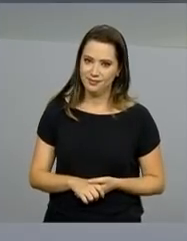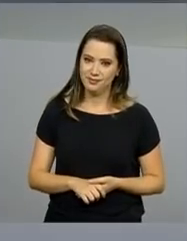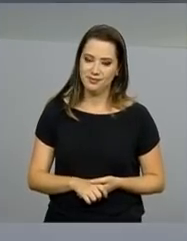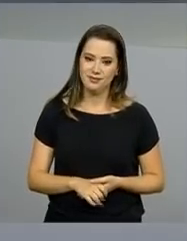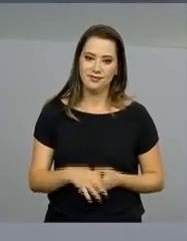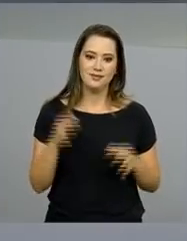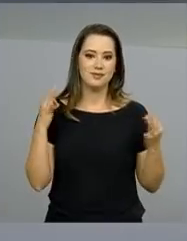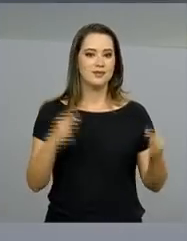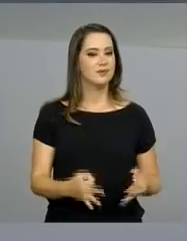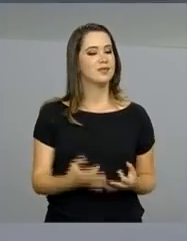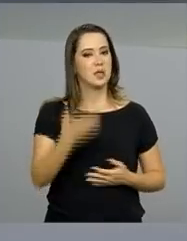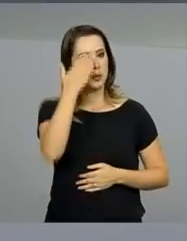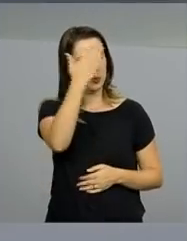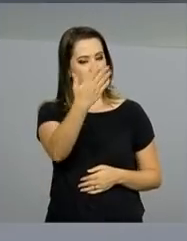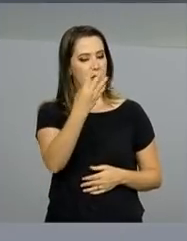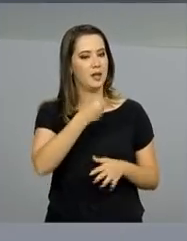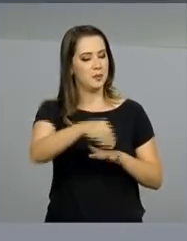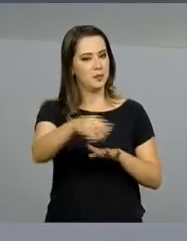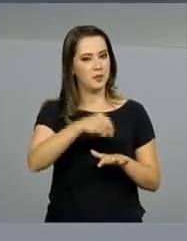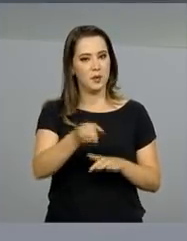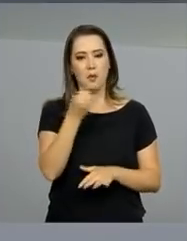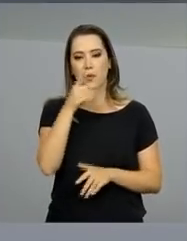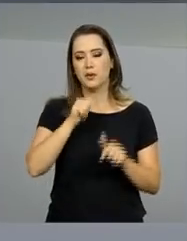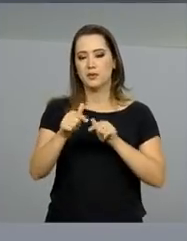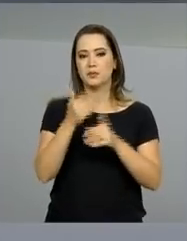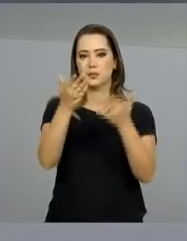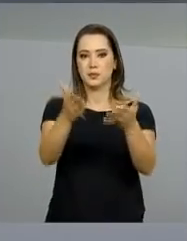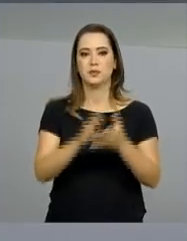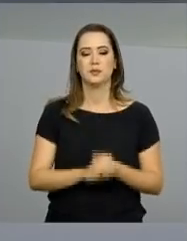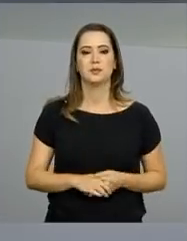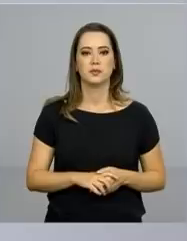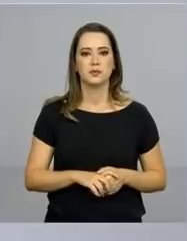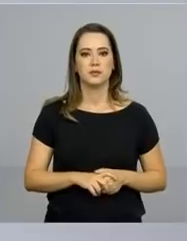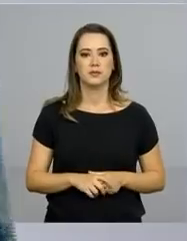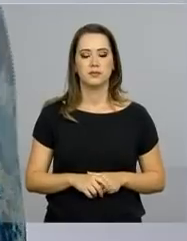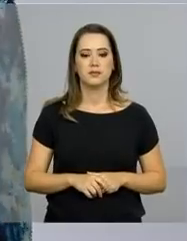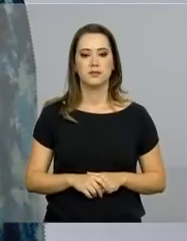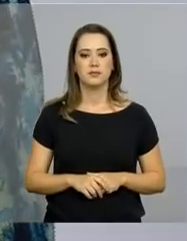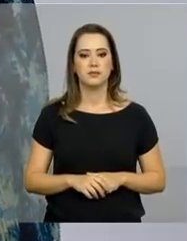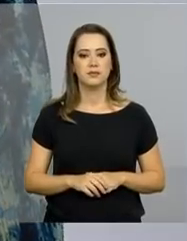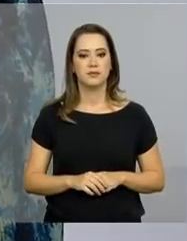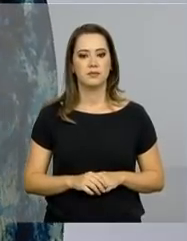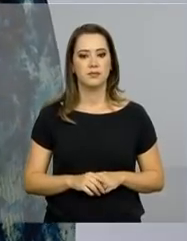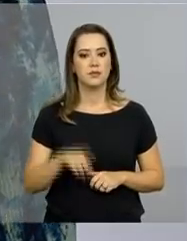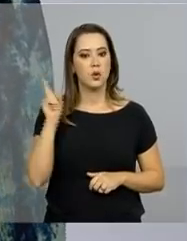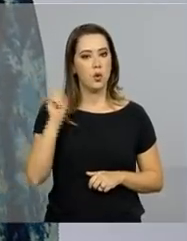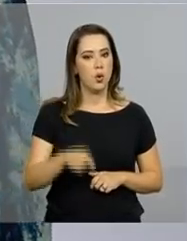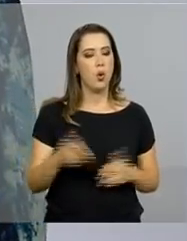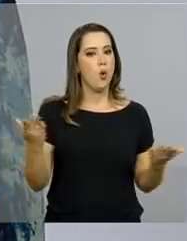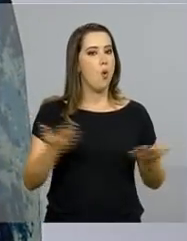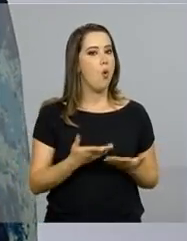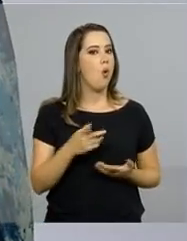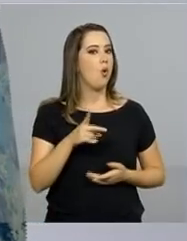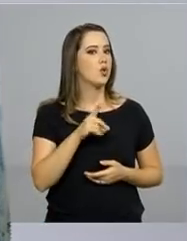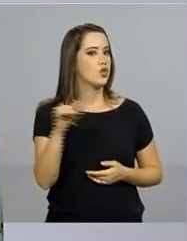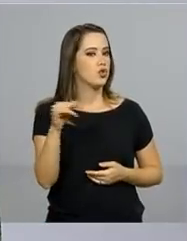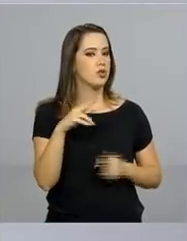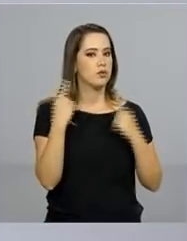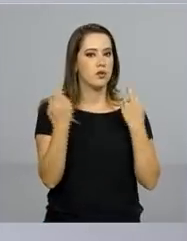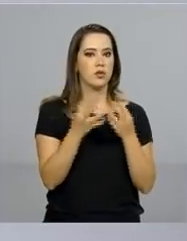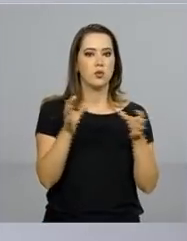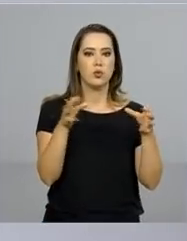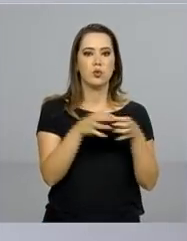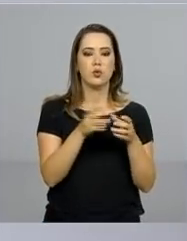Obrigada, Gabriela, pelas informações. Um bom trabalho para você. Hoje foi dia de mais uma reunião do